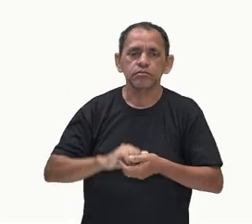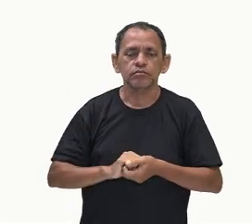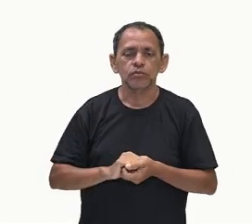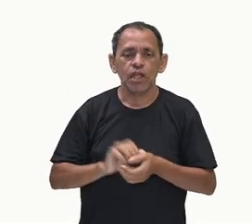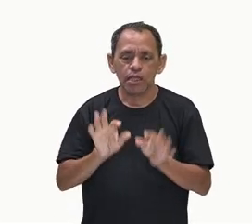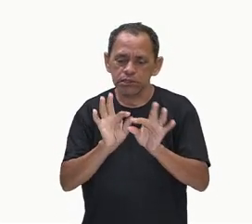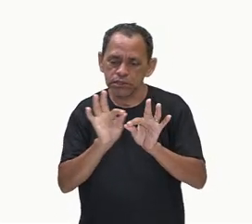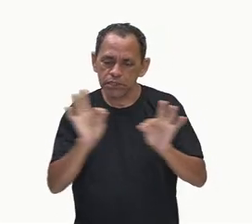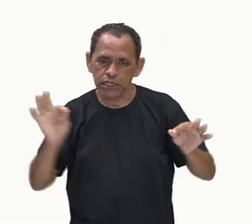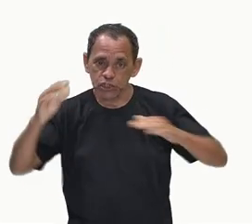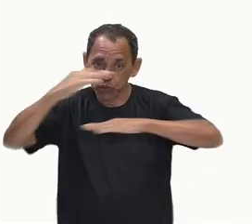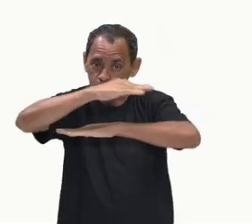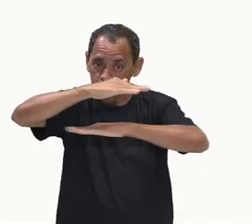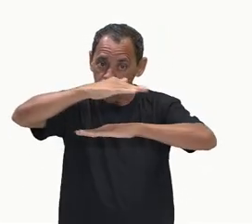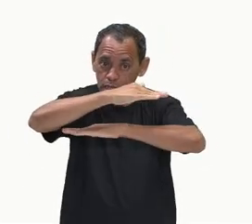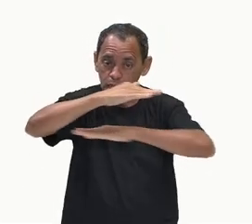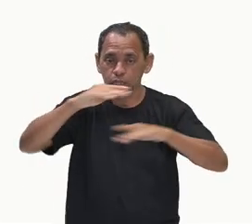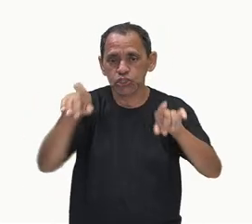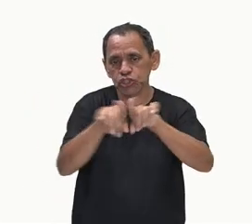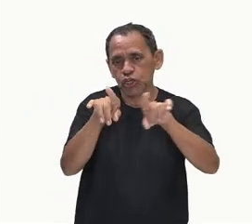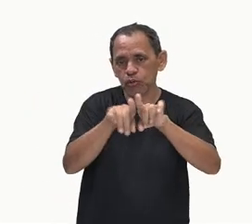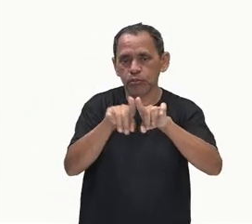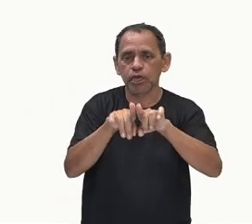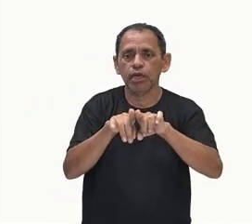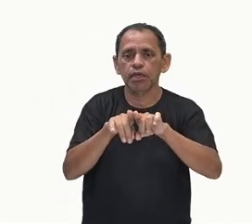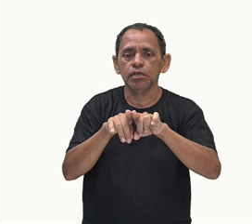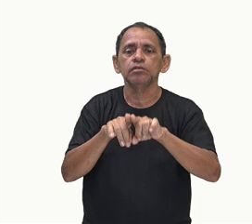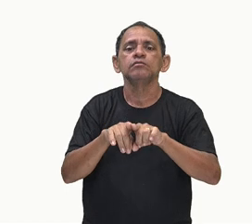aqui as retas